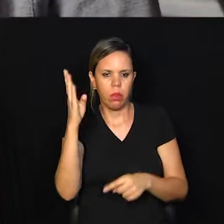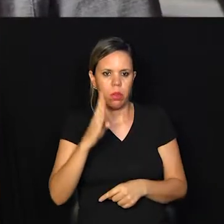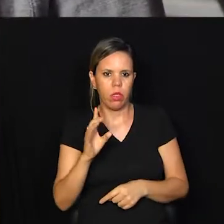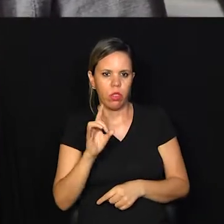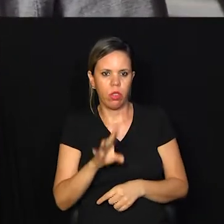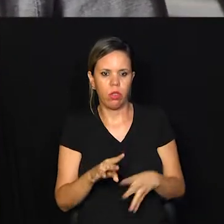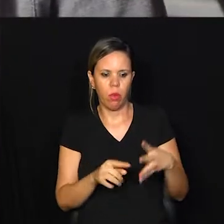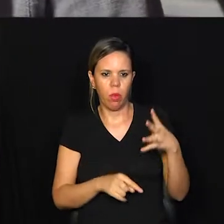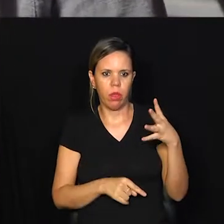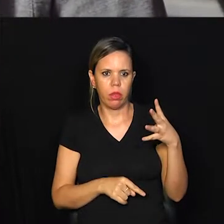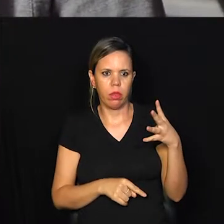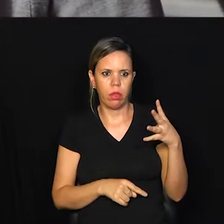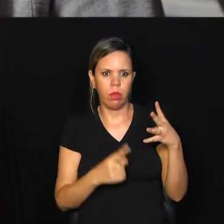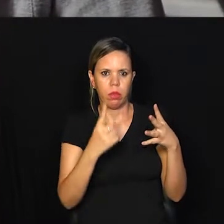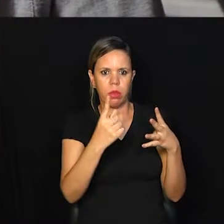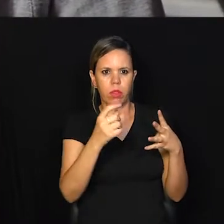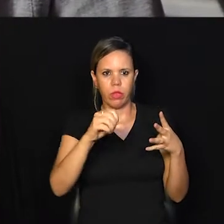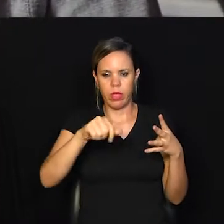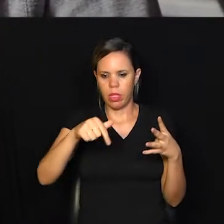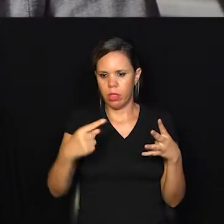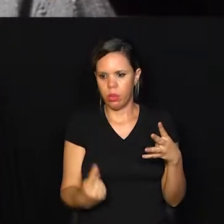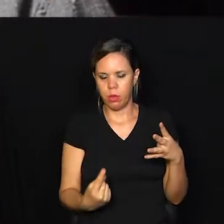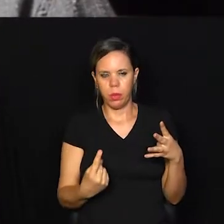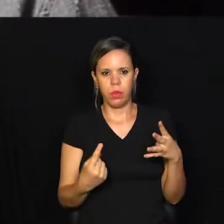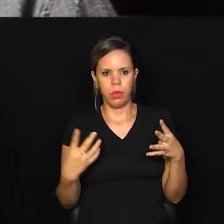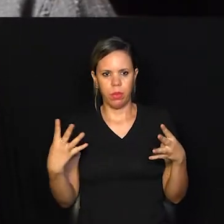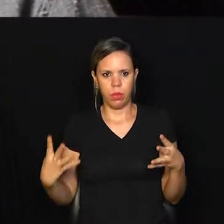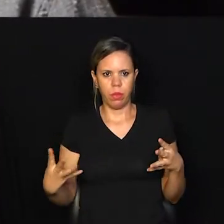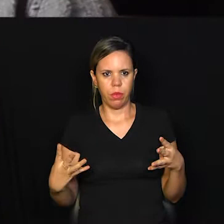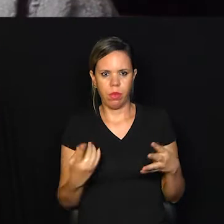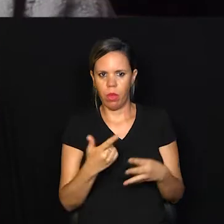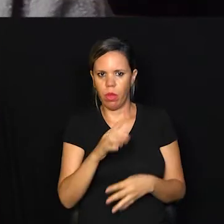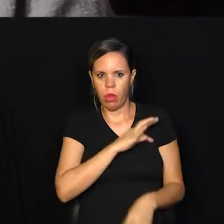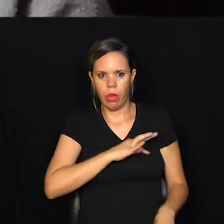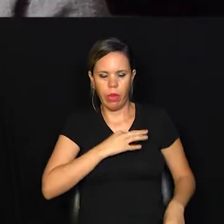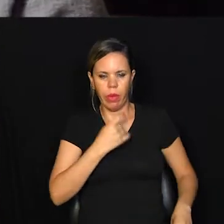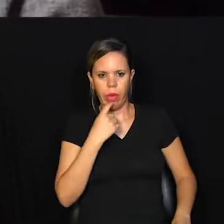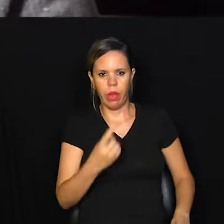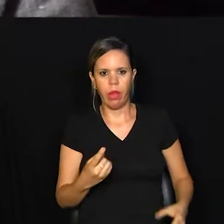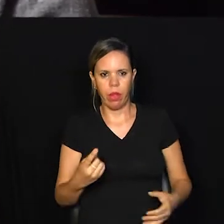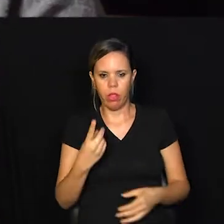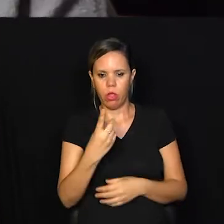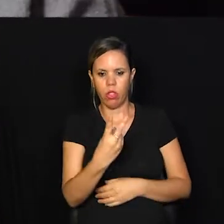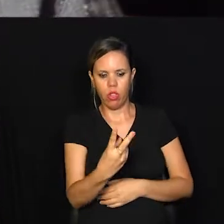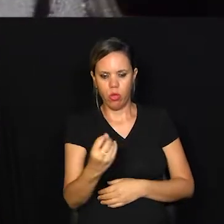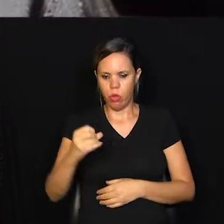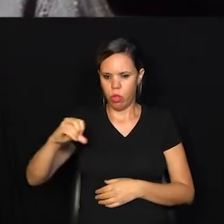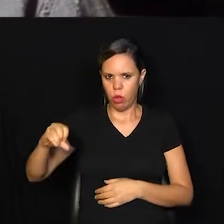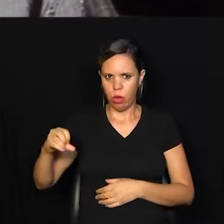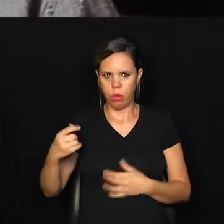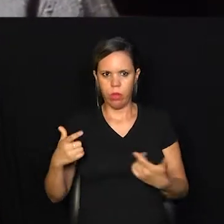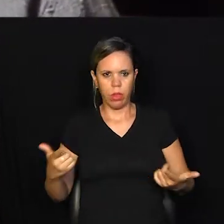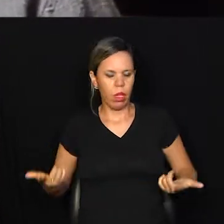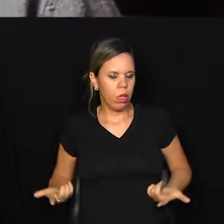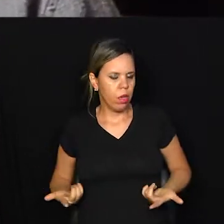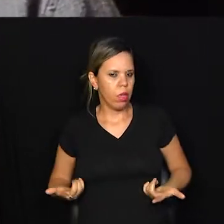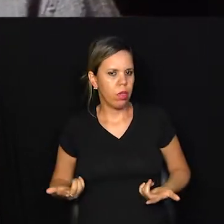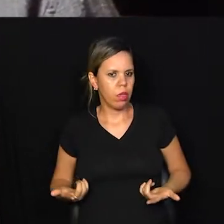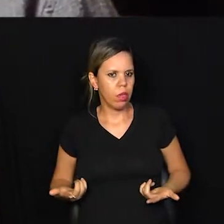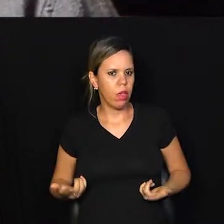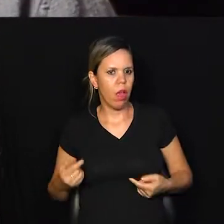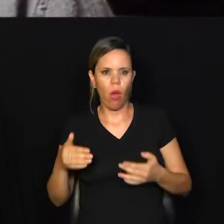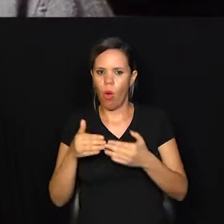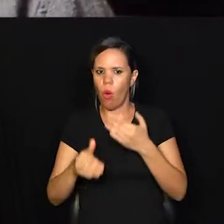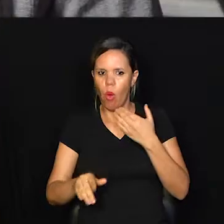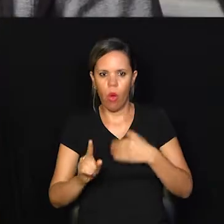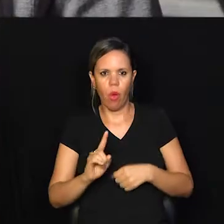são 4, desde 1971, 4. Pô, a gente não tem um técnico negro campeão desde 2009. Então a imprensa ela não pode concordar,